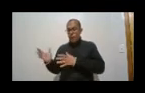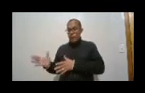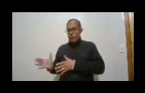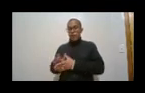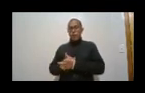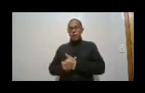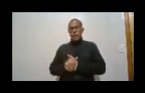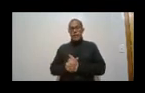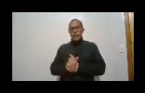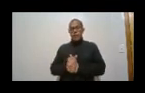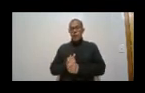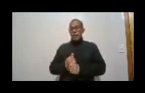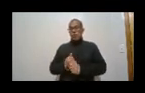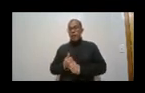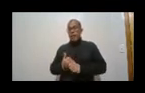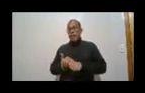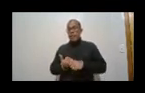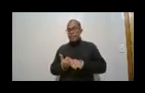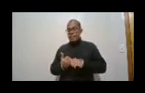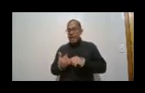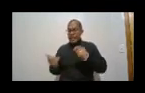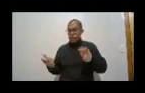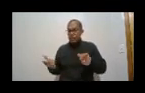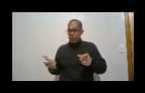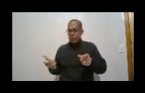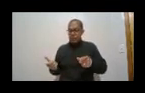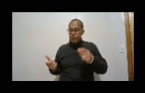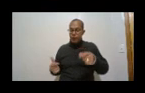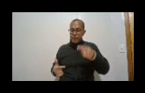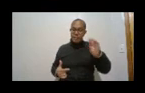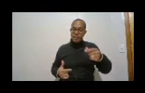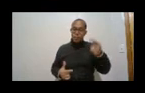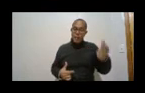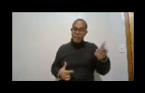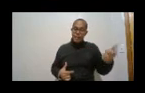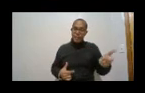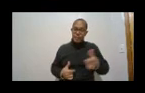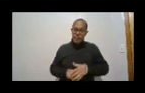no pulmão, produzindo broncodilatação. Só que aí ele sai do pulmão e vai